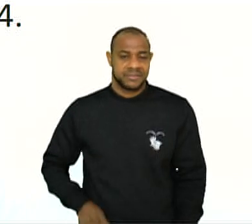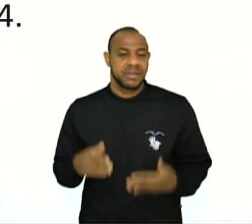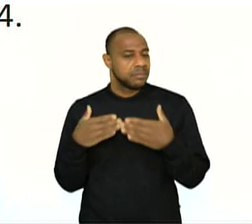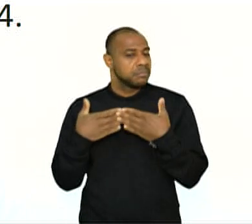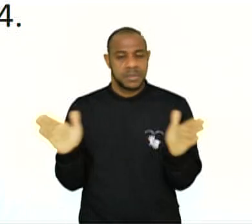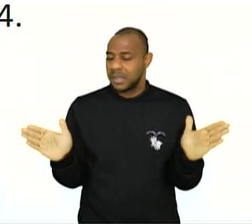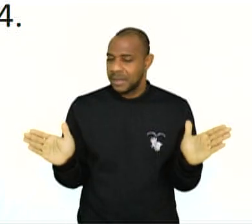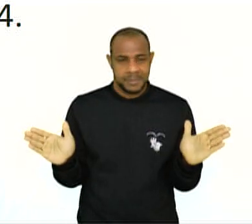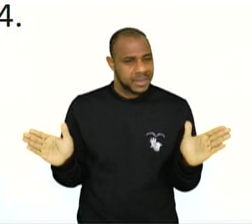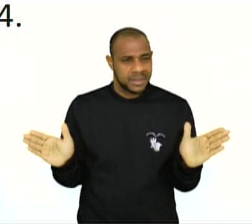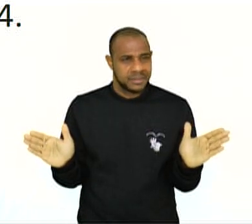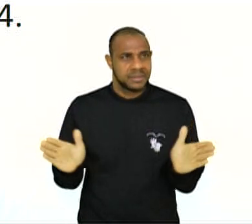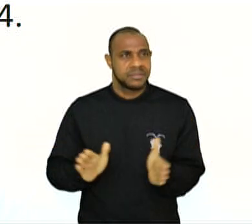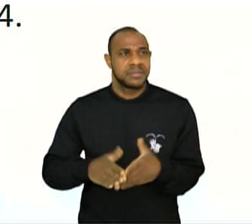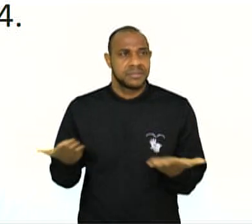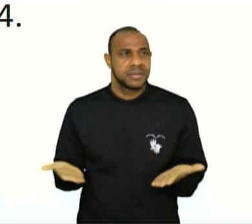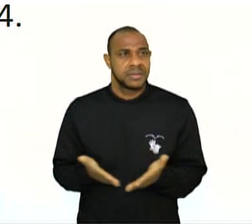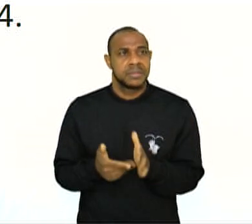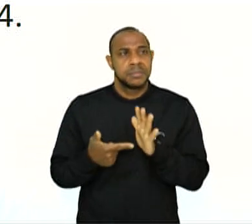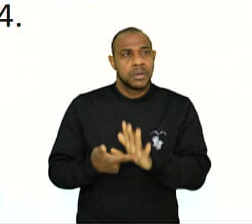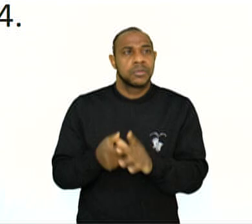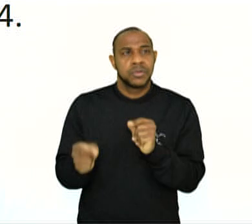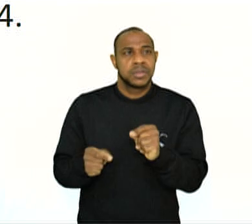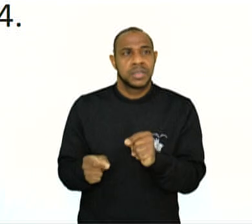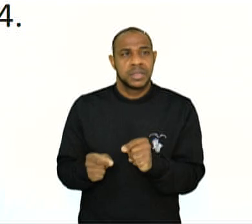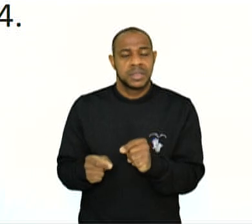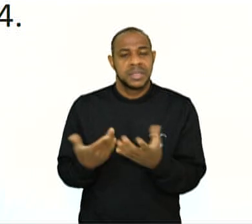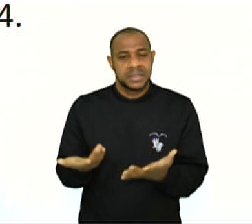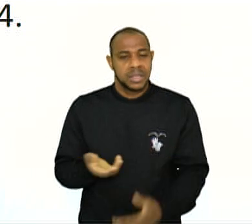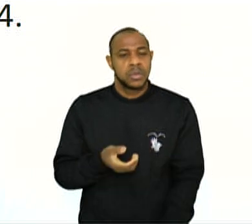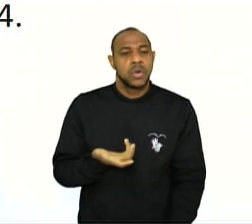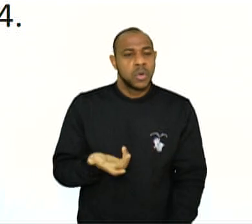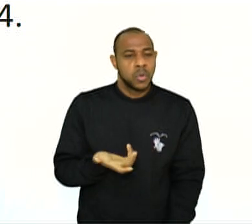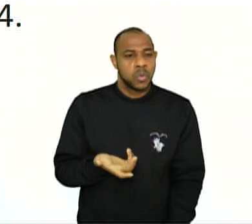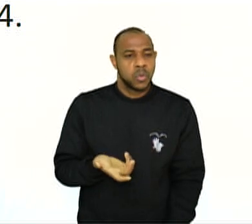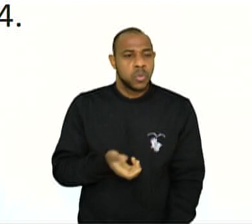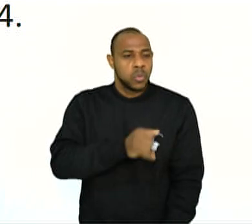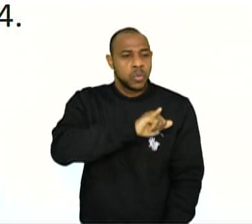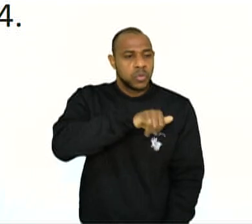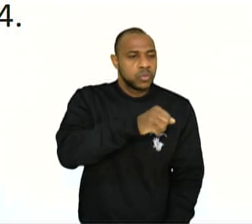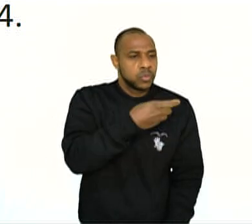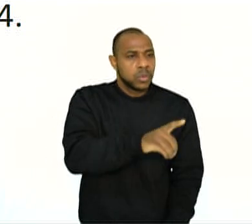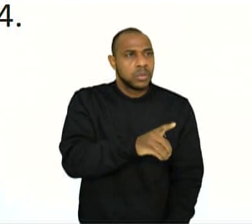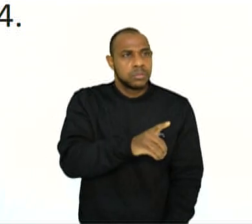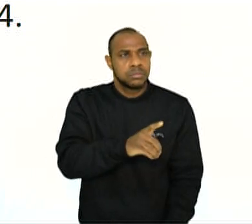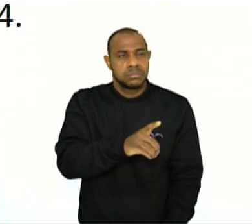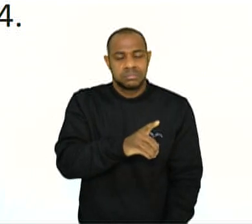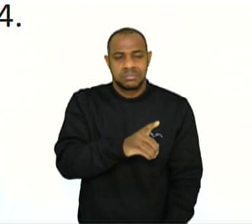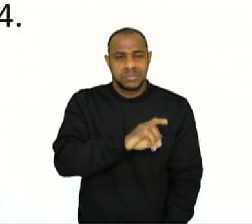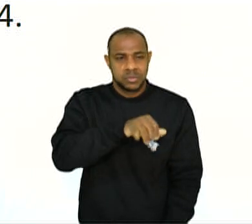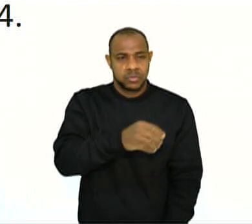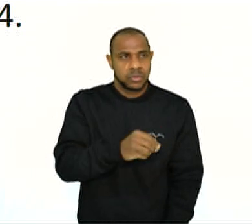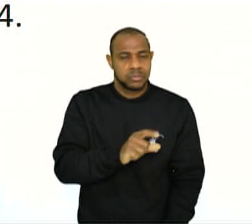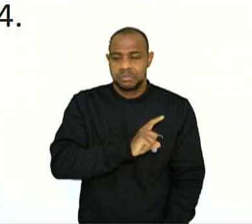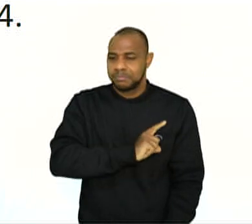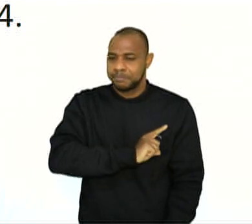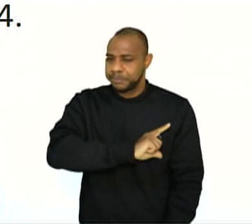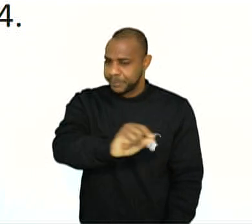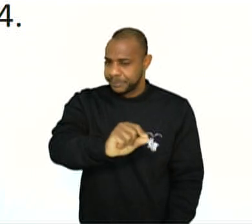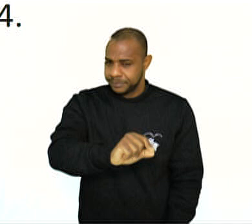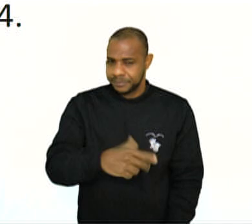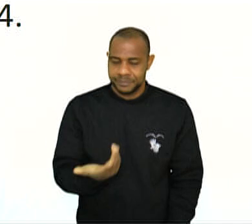Congresso Federal indica que o presidente havia sido deposto. Embora não houvesse